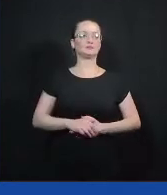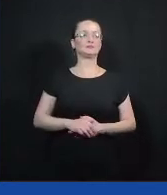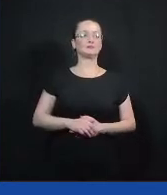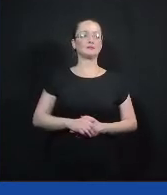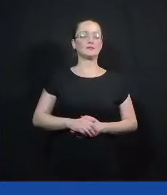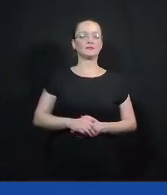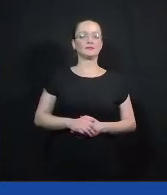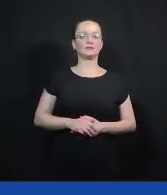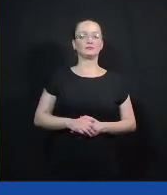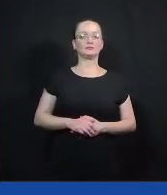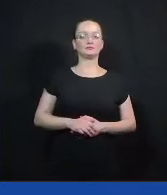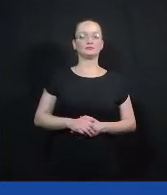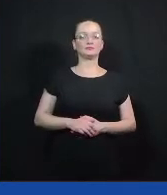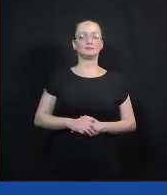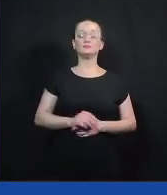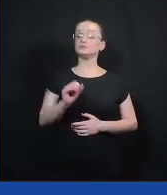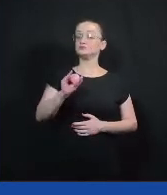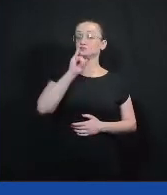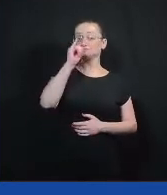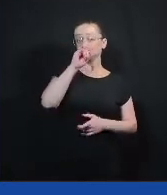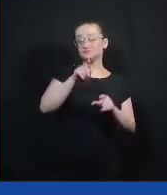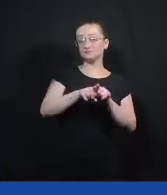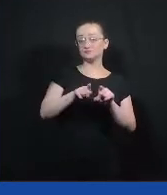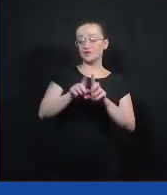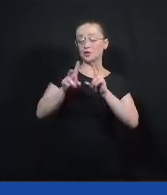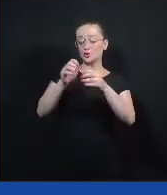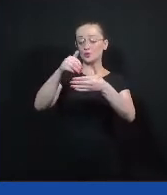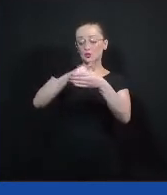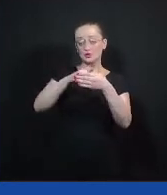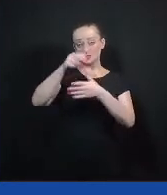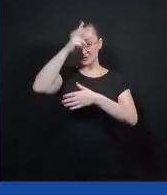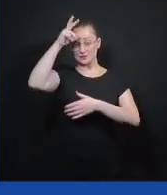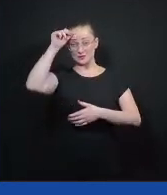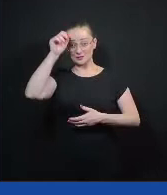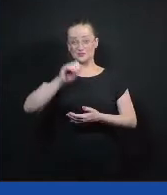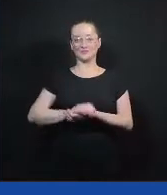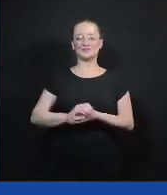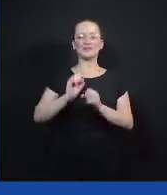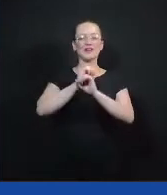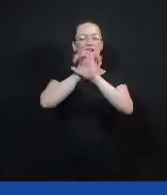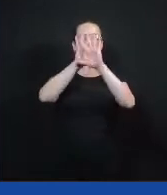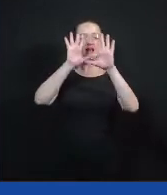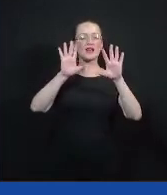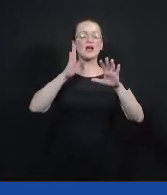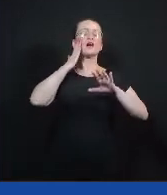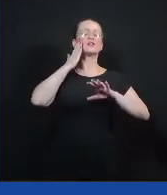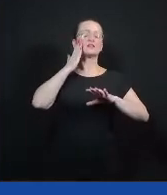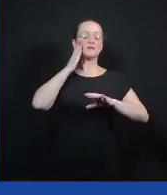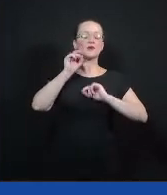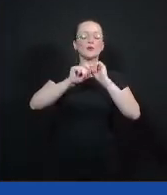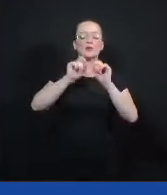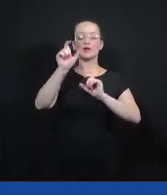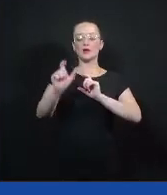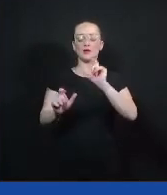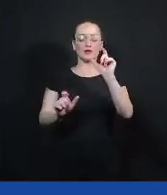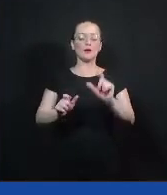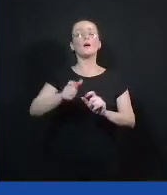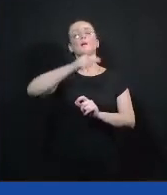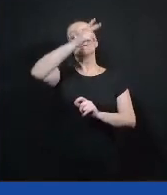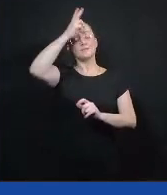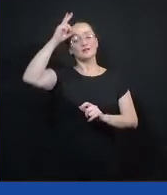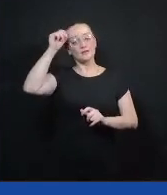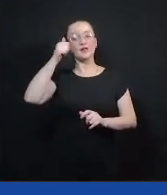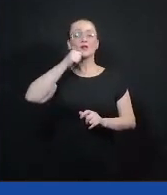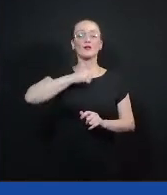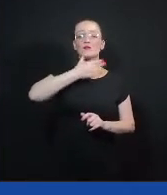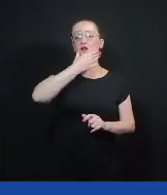Bom, muito importante quando a gente fala da eleição municipal é a gente ter clareza a respeito do que prefeitos, prefeitas, vereadores fazem,